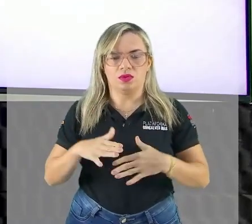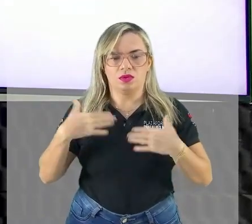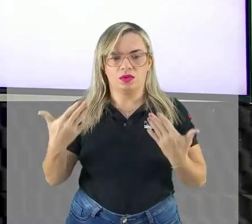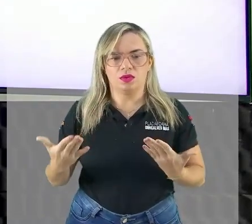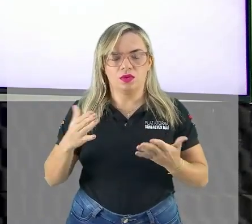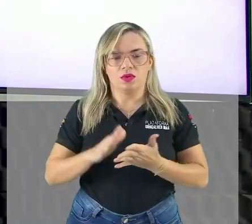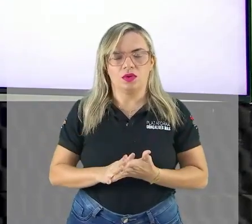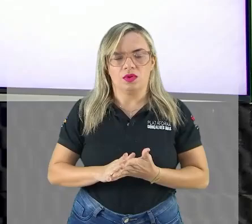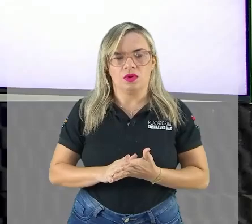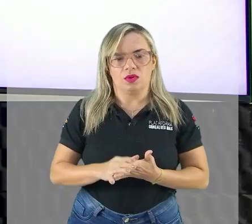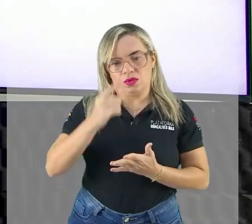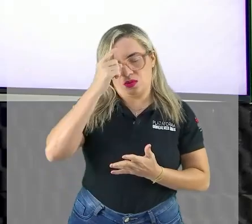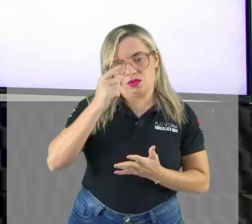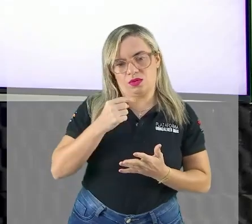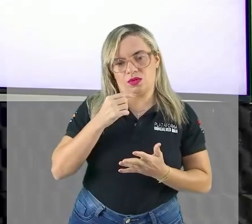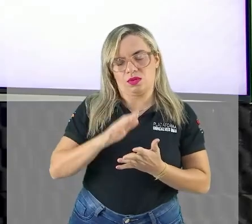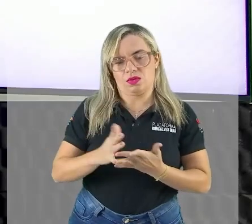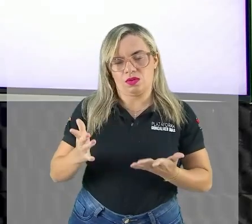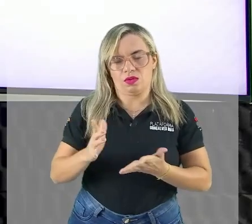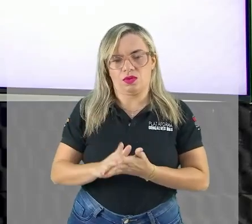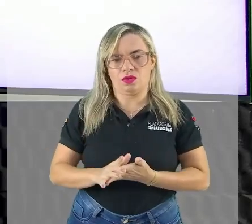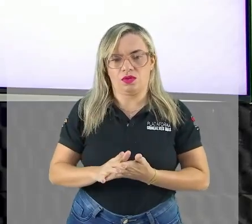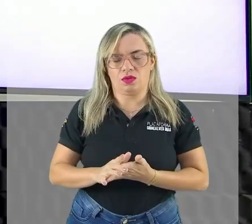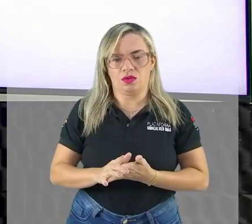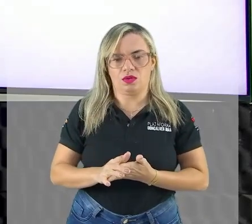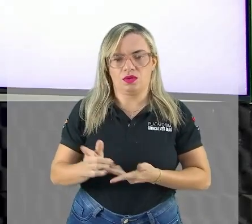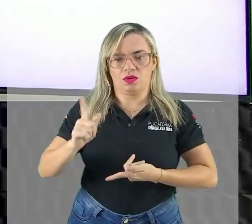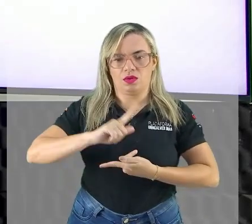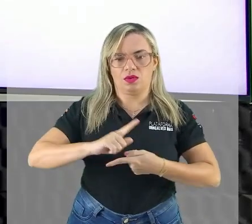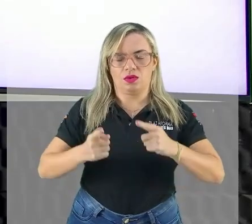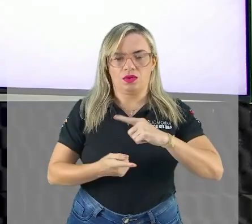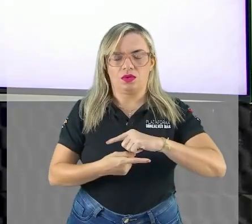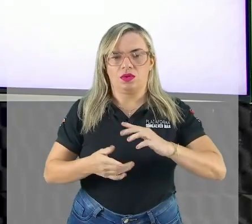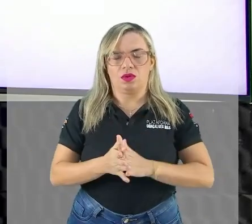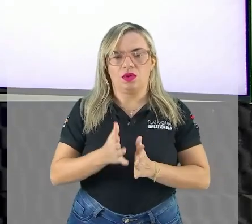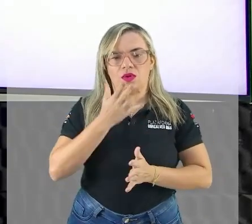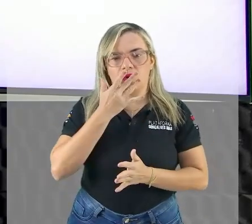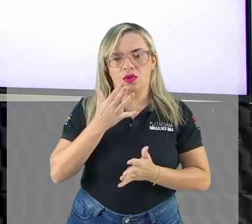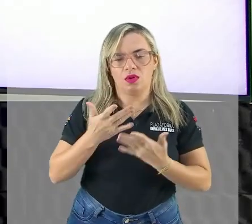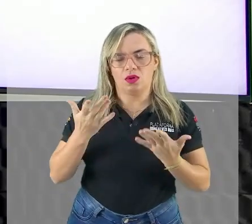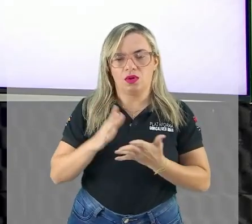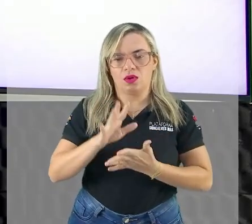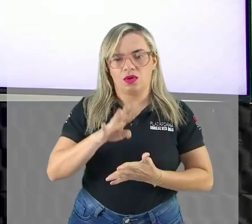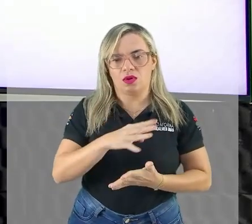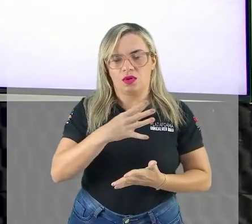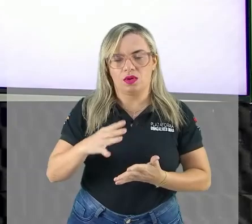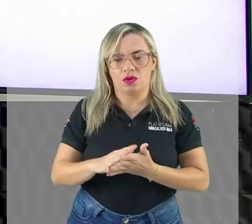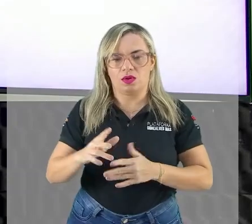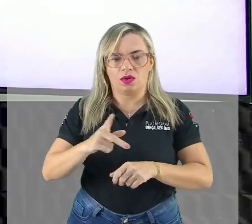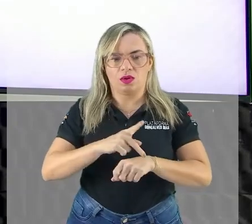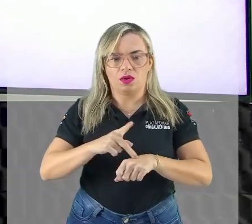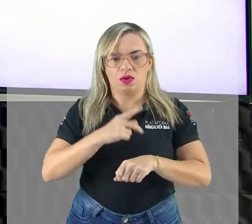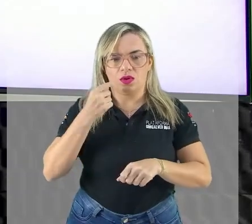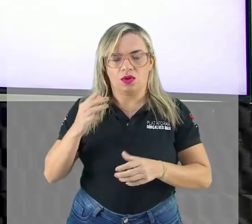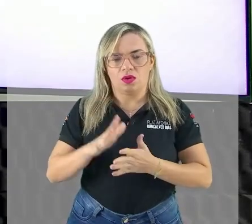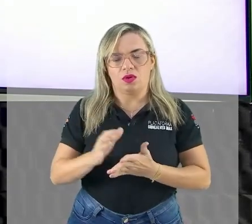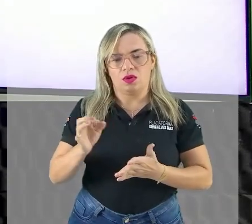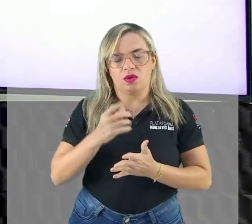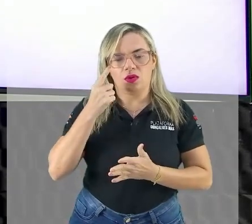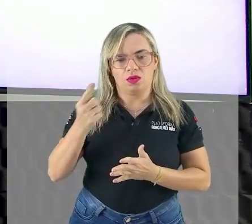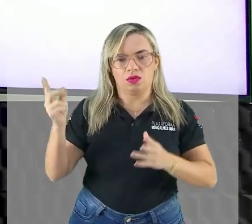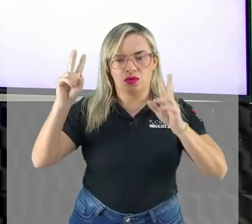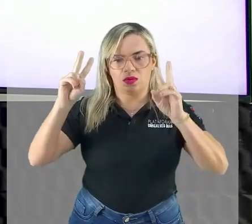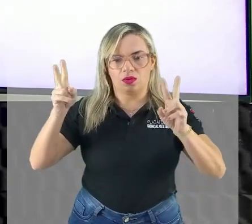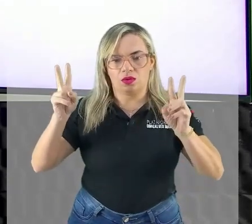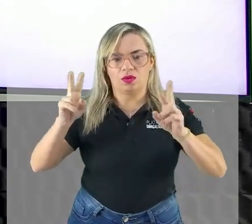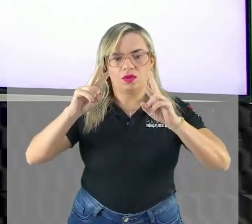Ou das figuras geométricas, na cor preta, com inscrições como alto em açúcar ou alto em gordura saturada, adotado